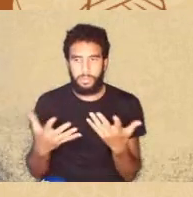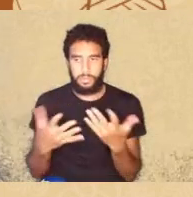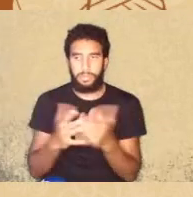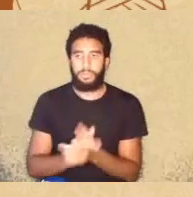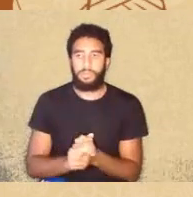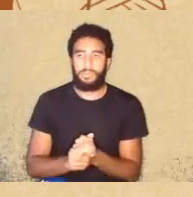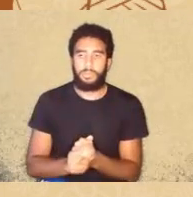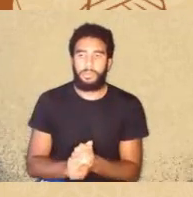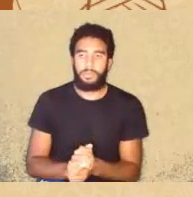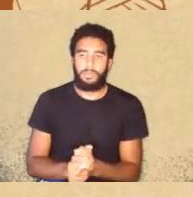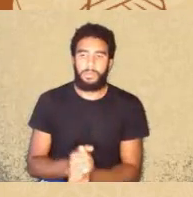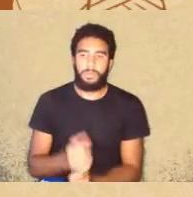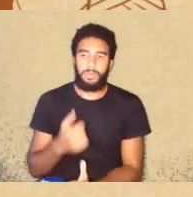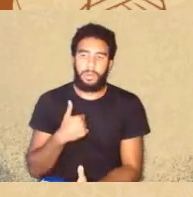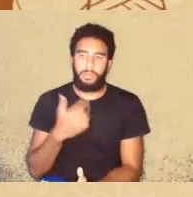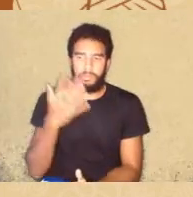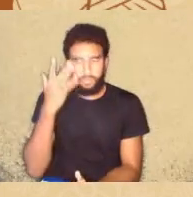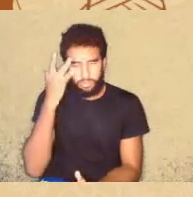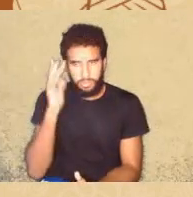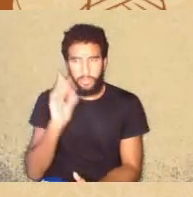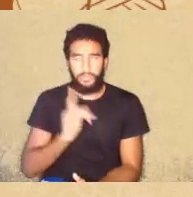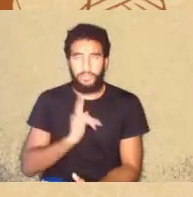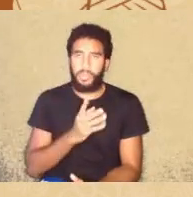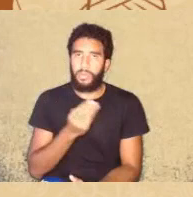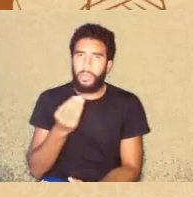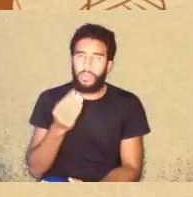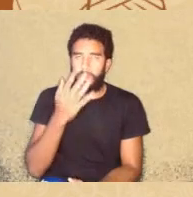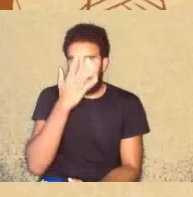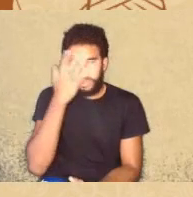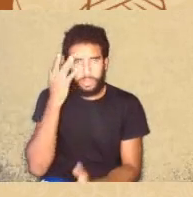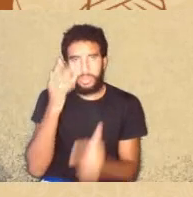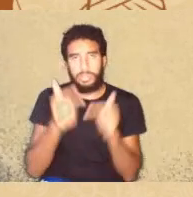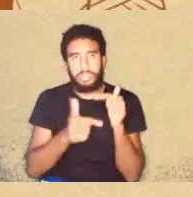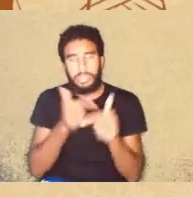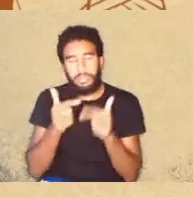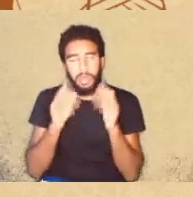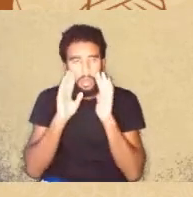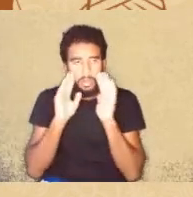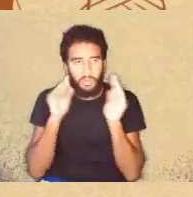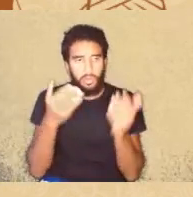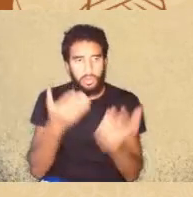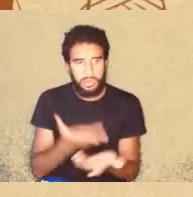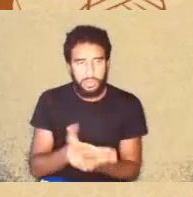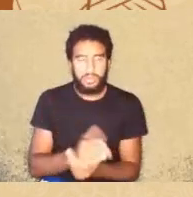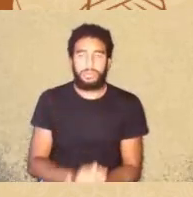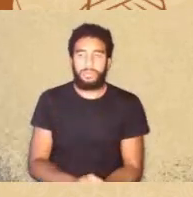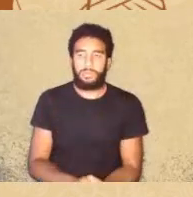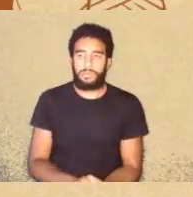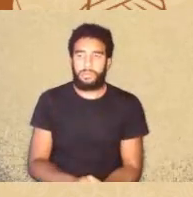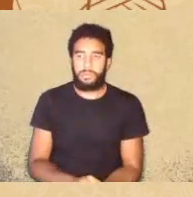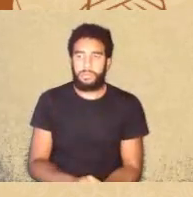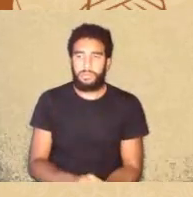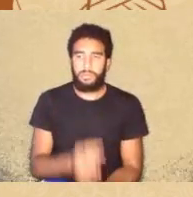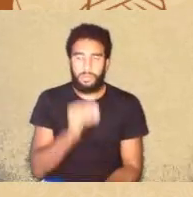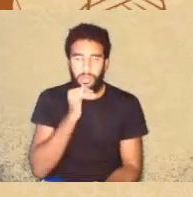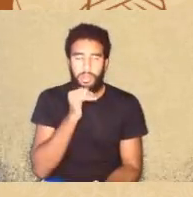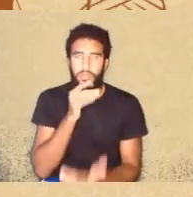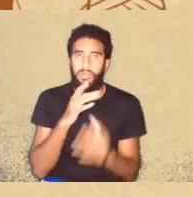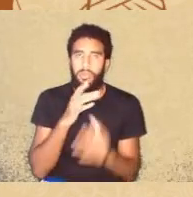ponto, eu suspeito que muita gente que trabalha isso, que nos grandes meios de comunicação, até na